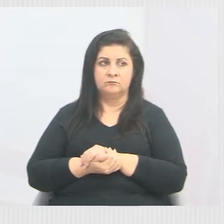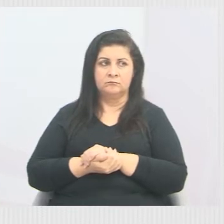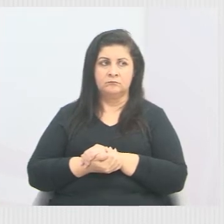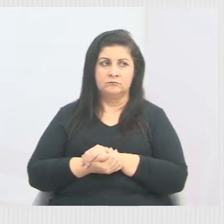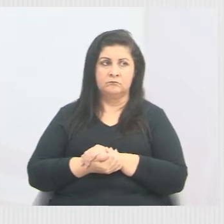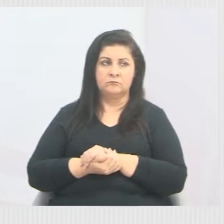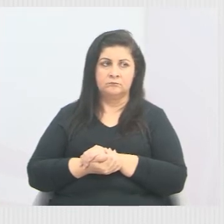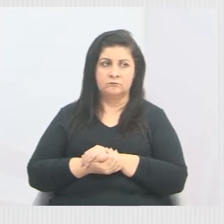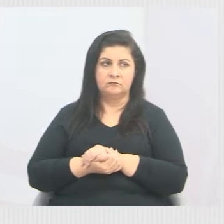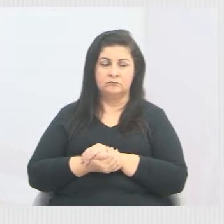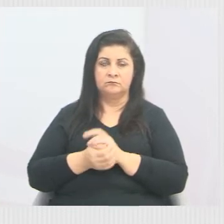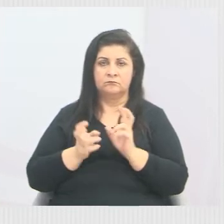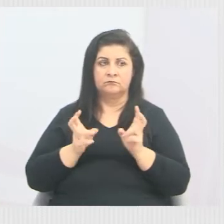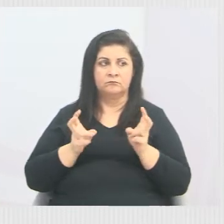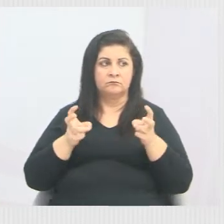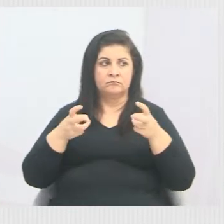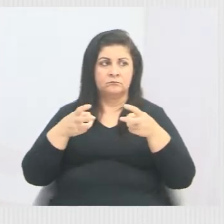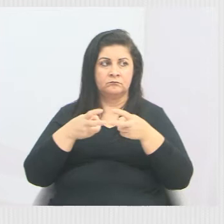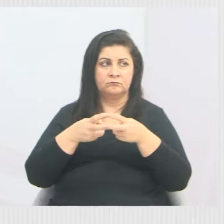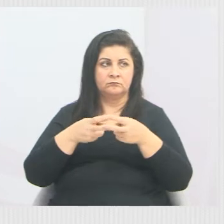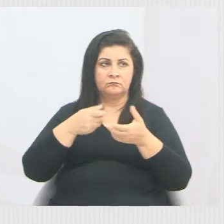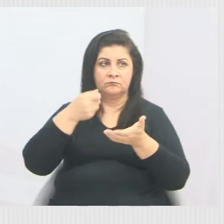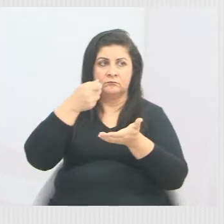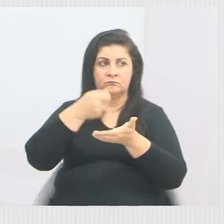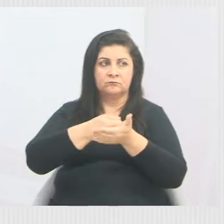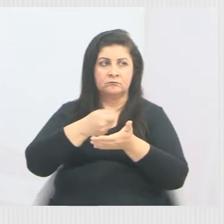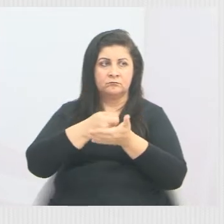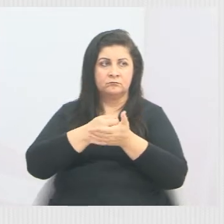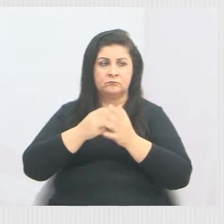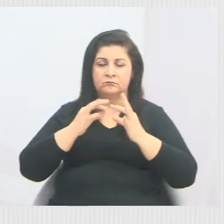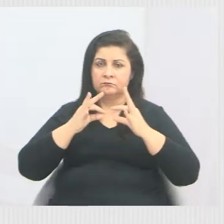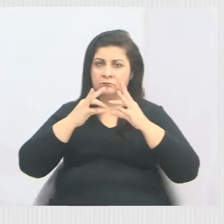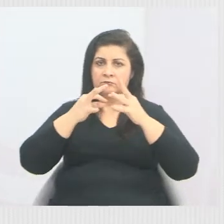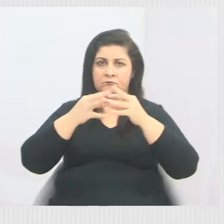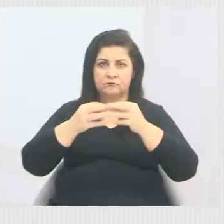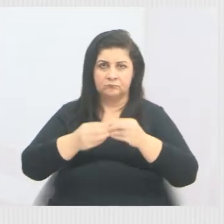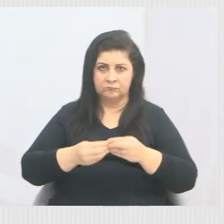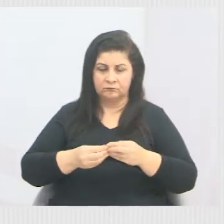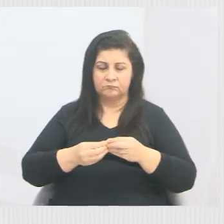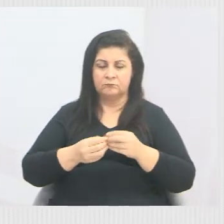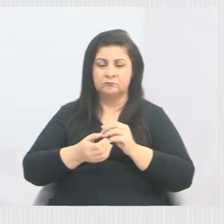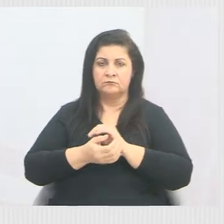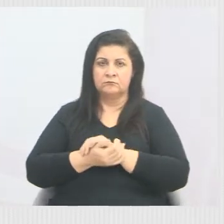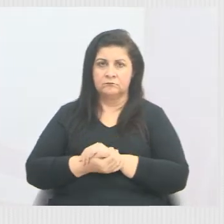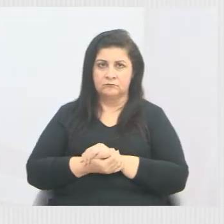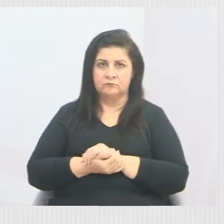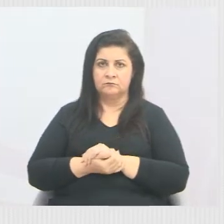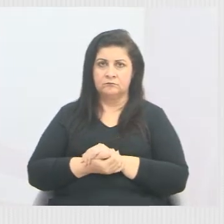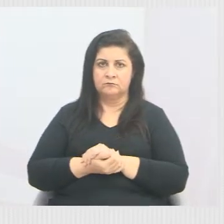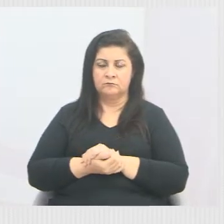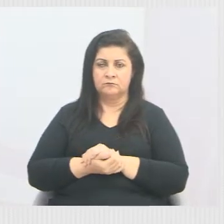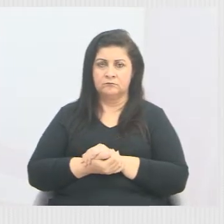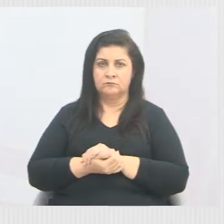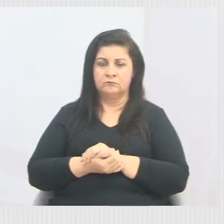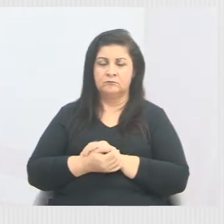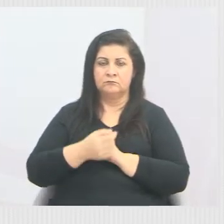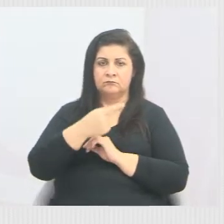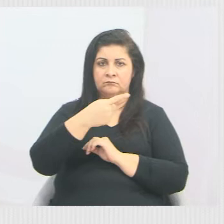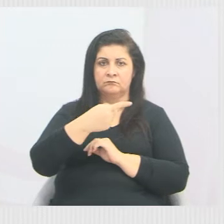A Câmara, ela pagou todo o montante que ela colocou de restos a pagar, processado,